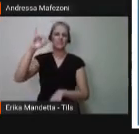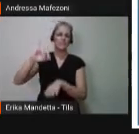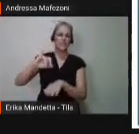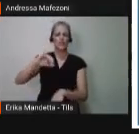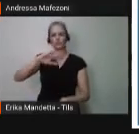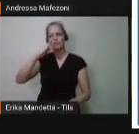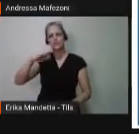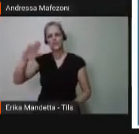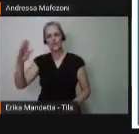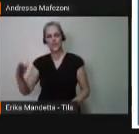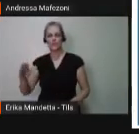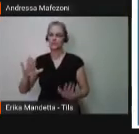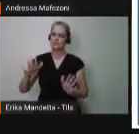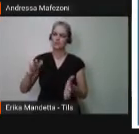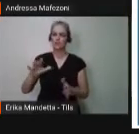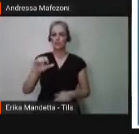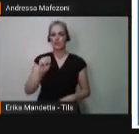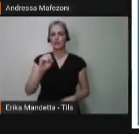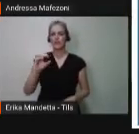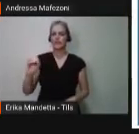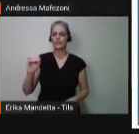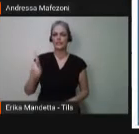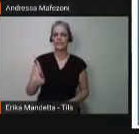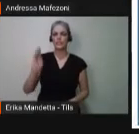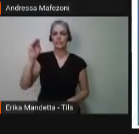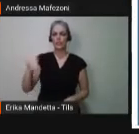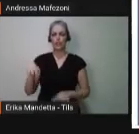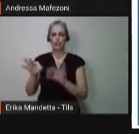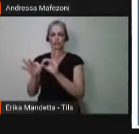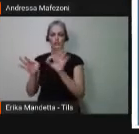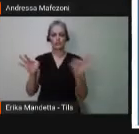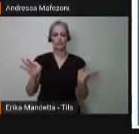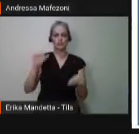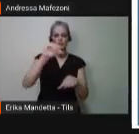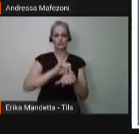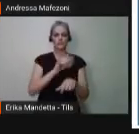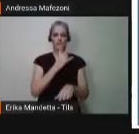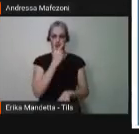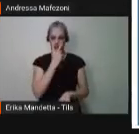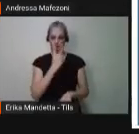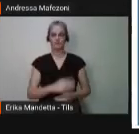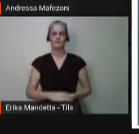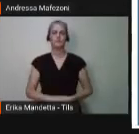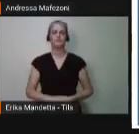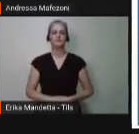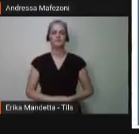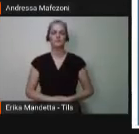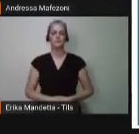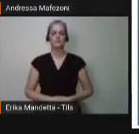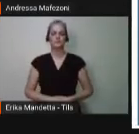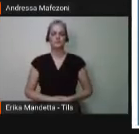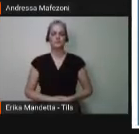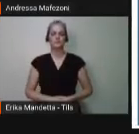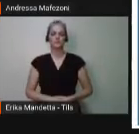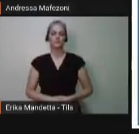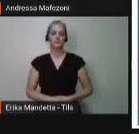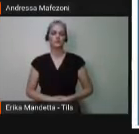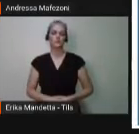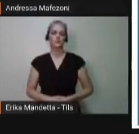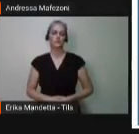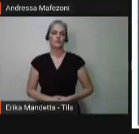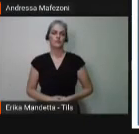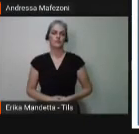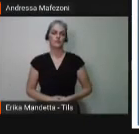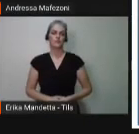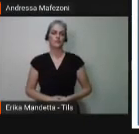80 quilômetros aproximadamente da capital, Vitória. Então, nós vamos discorrer sobre o